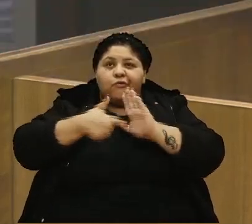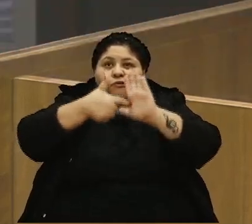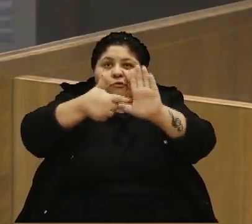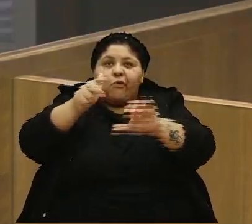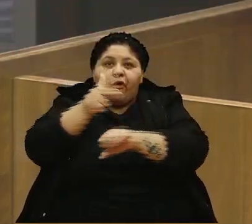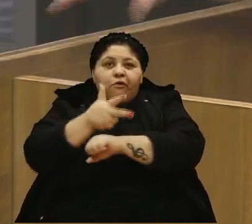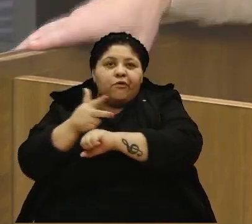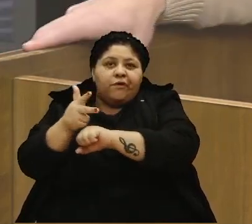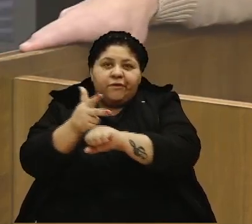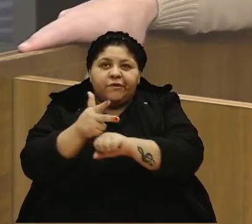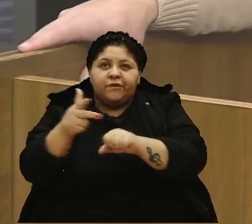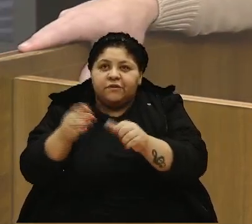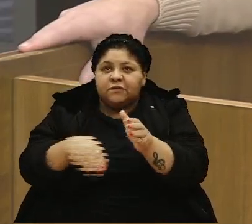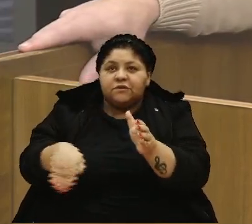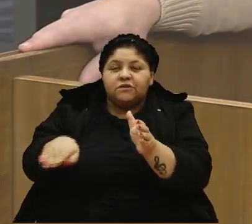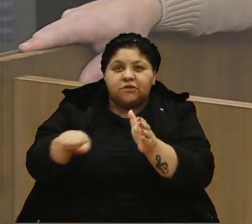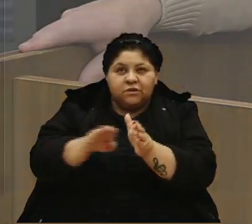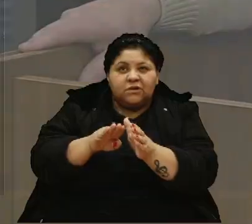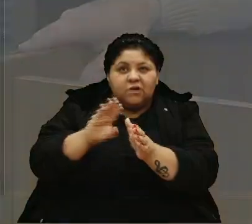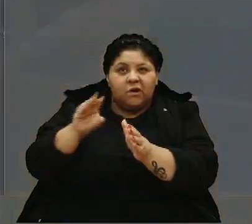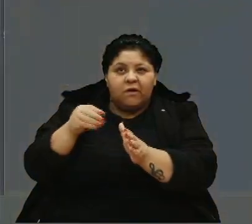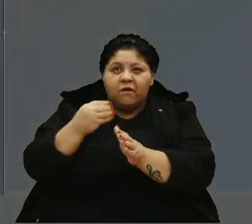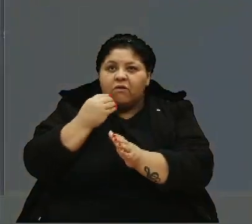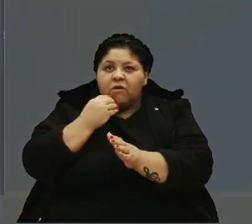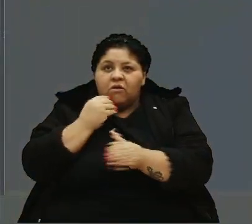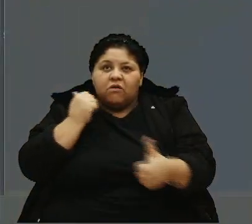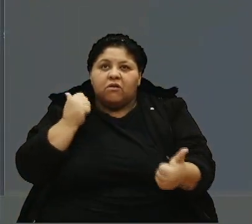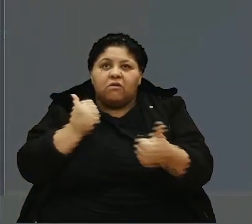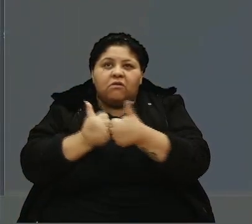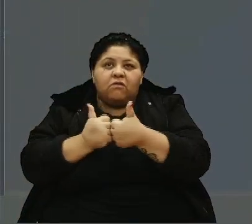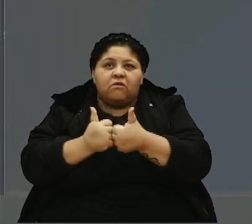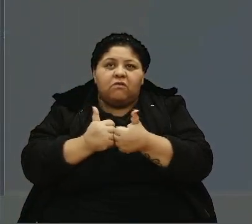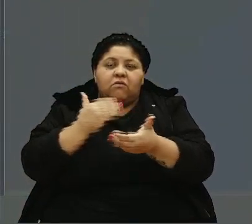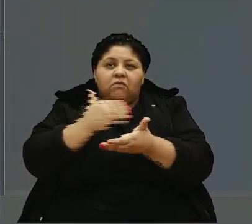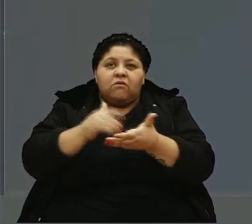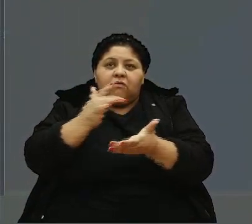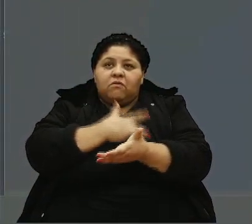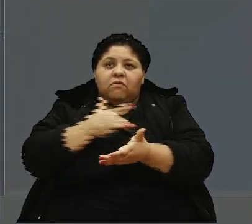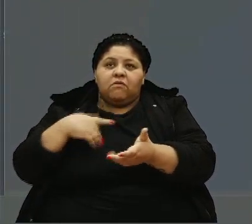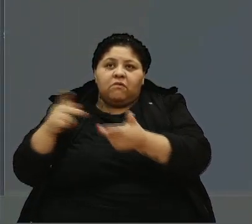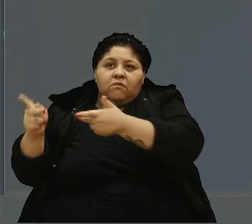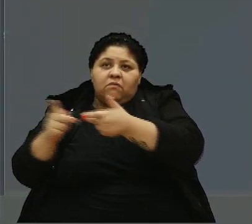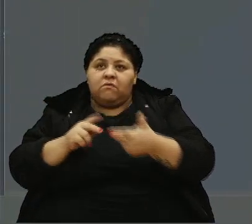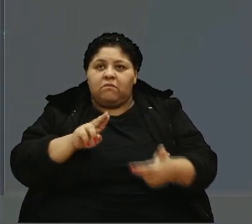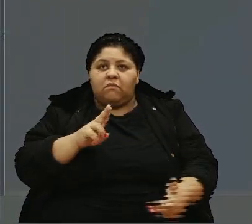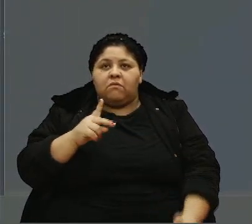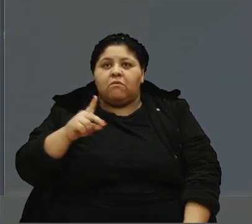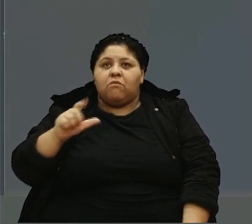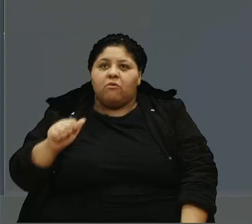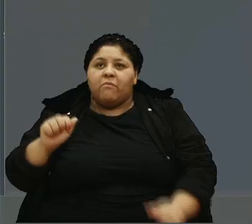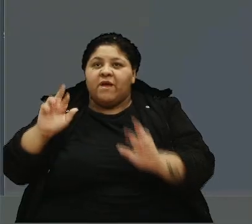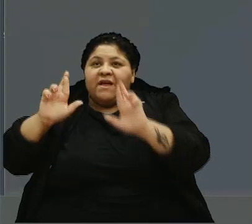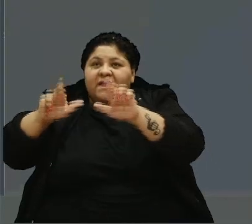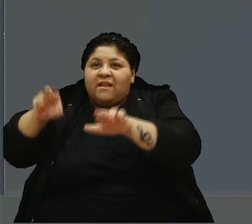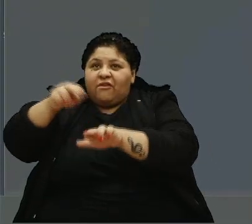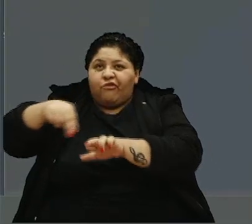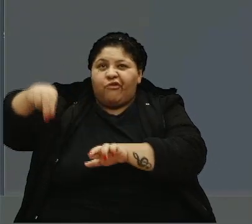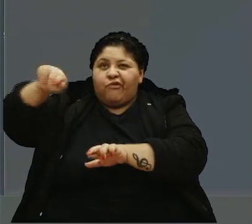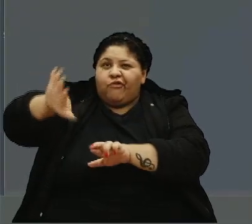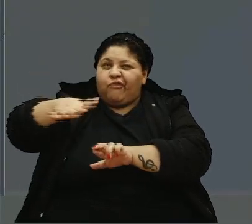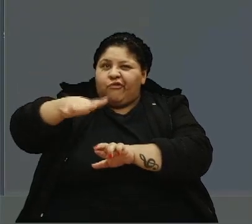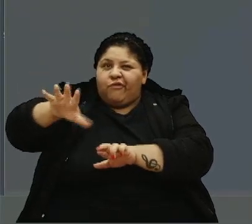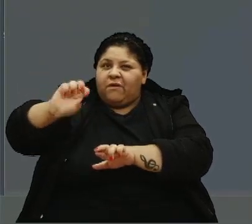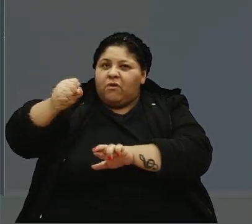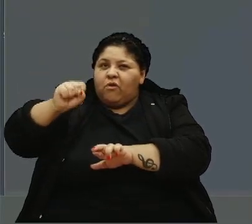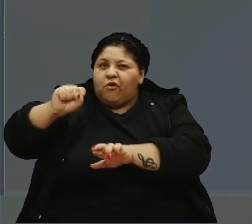vídeo. Chegando, aproveitamos também, junto com o secretário da Saúde, uma visita na UPA Zona Norte ontem, em torno das